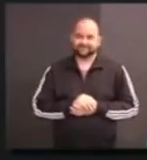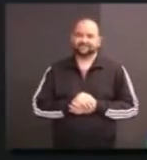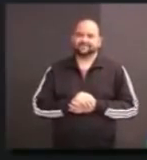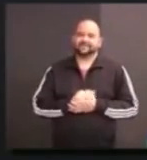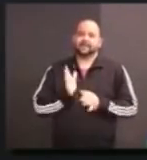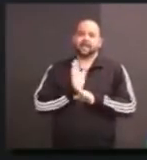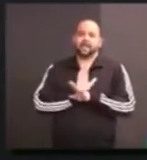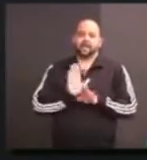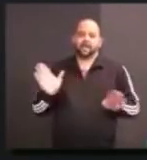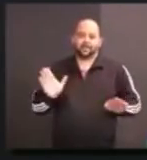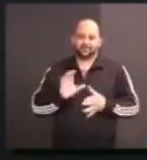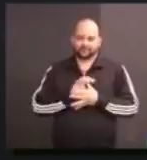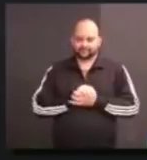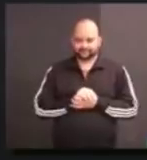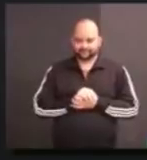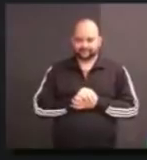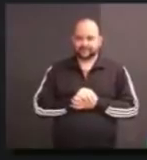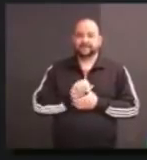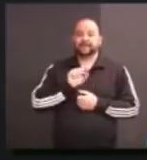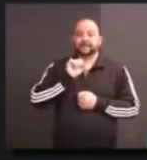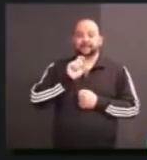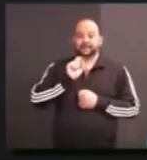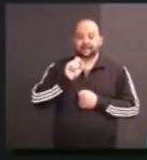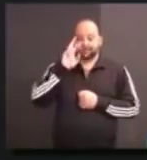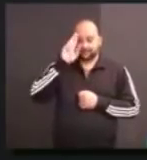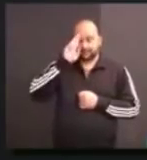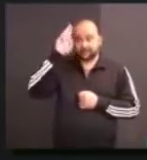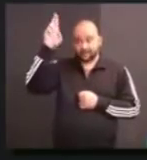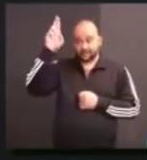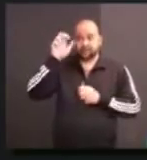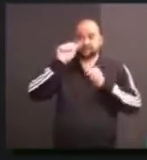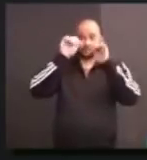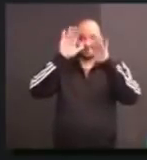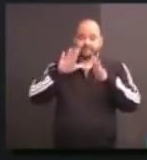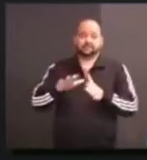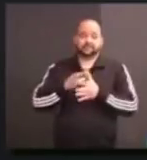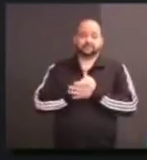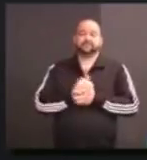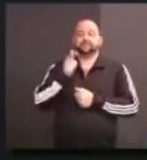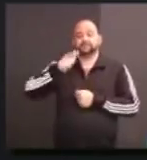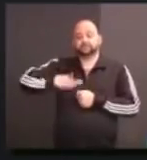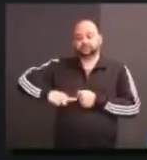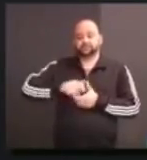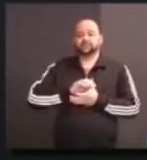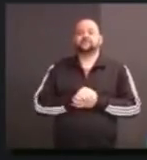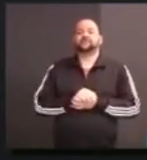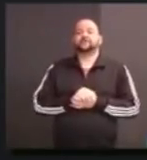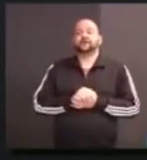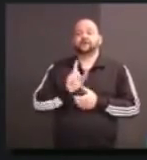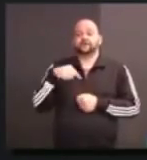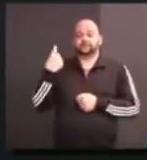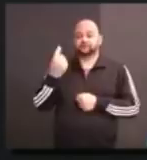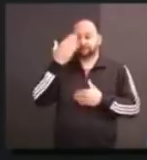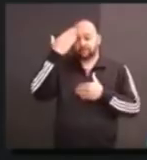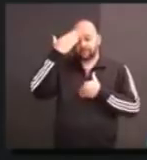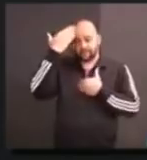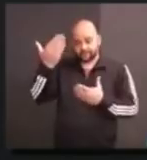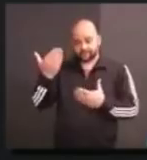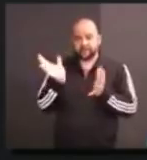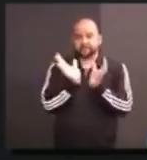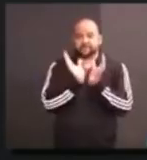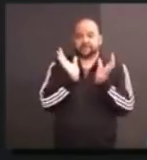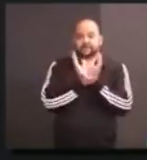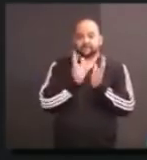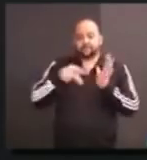ponto final. Que o Senhor nos abençoe. E mais uma vez, a nossa gratidão a essa equipe de